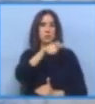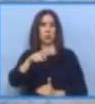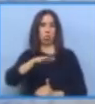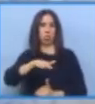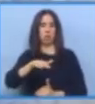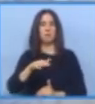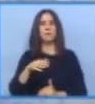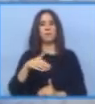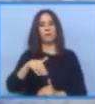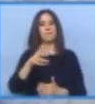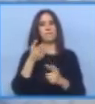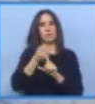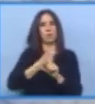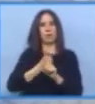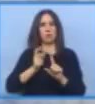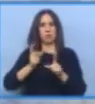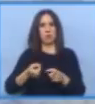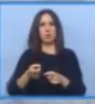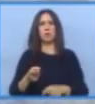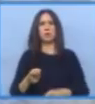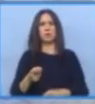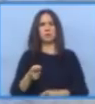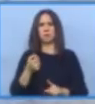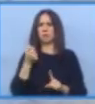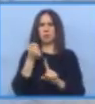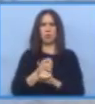súbitos, quando começa o combate, à luta ou